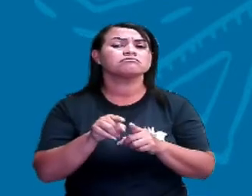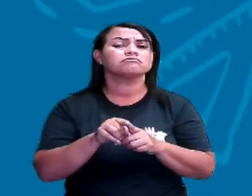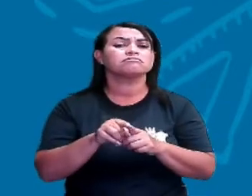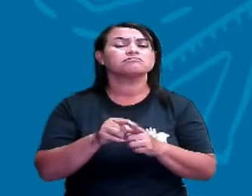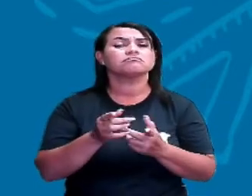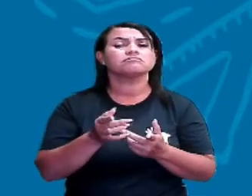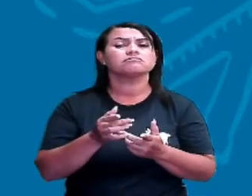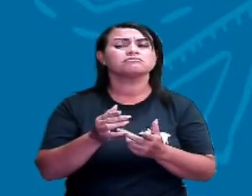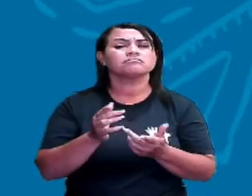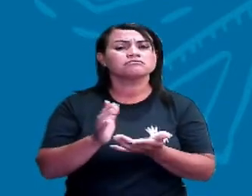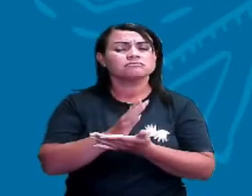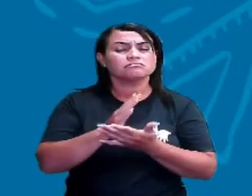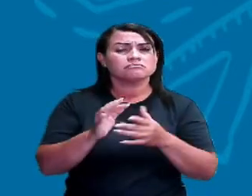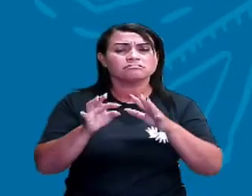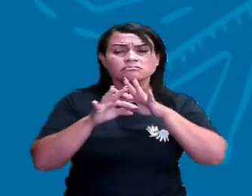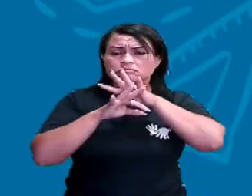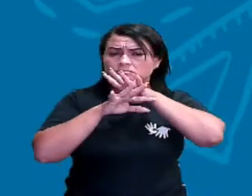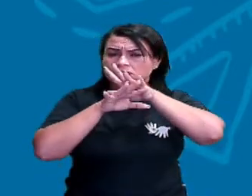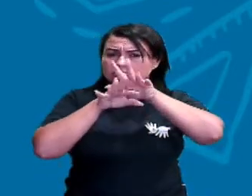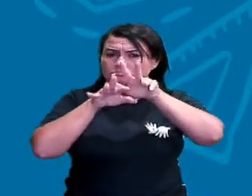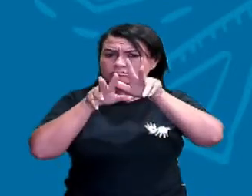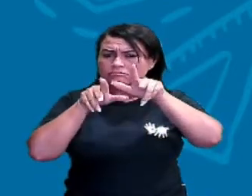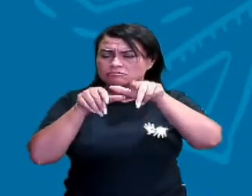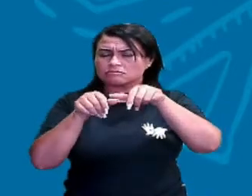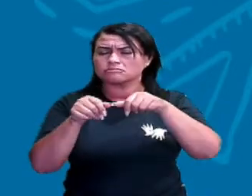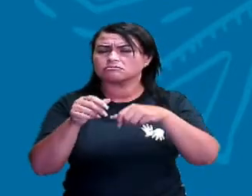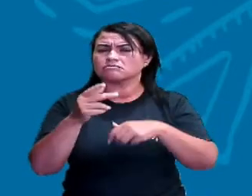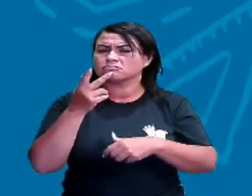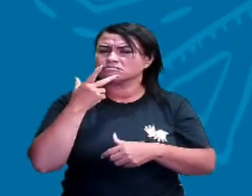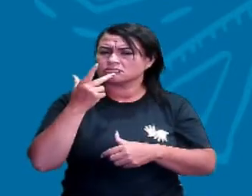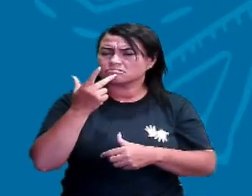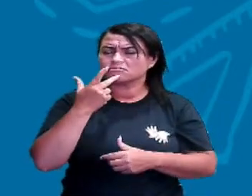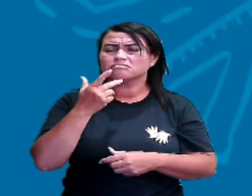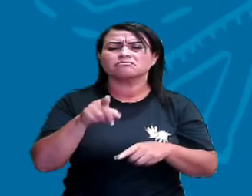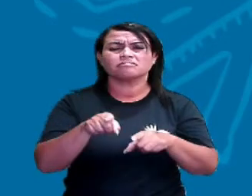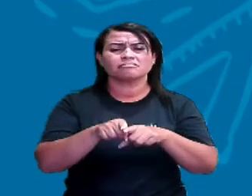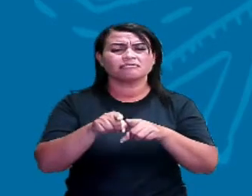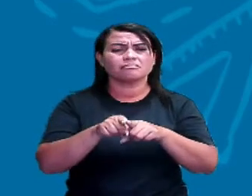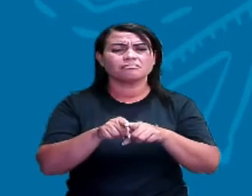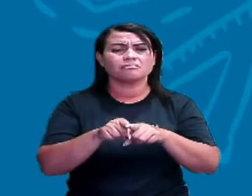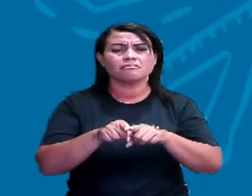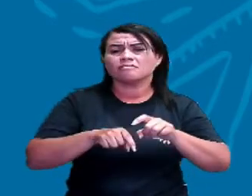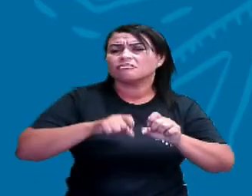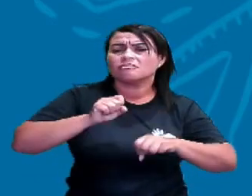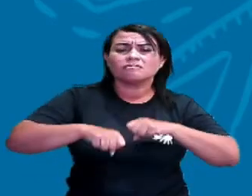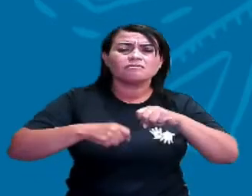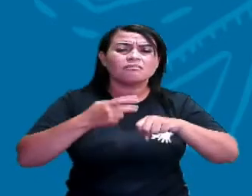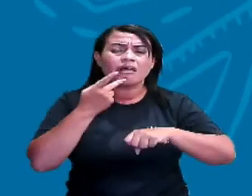os animais, eles falam, né? Eles falam, eles pensam, eles têm